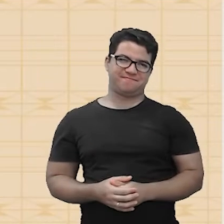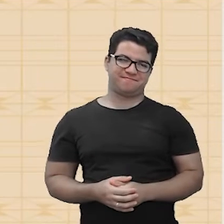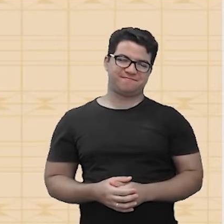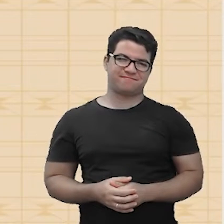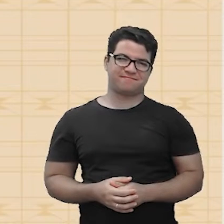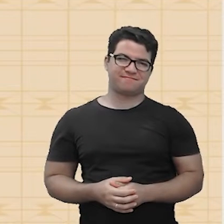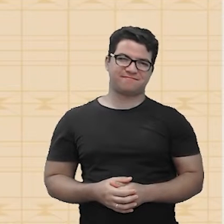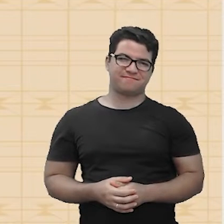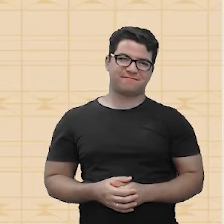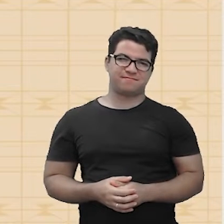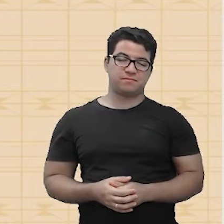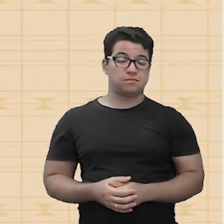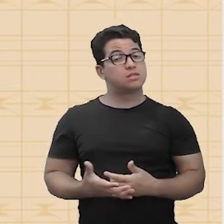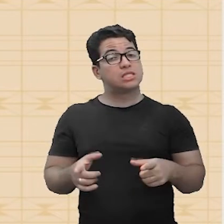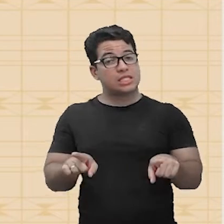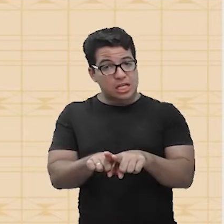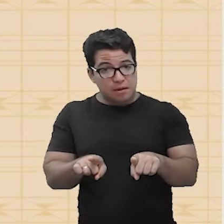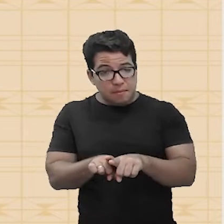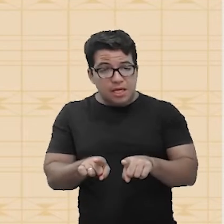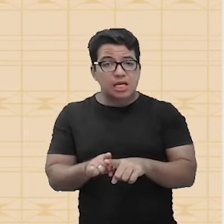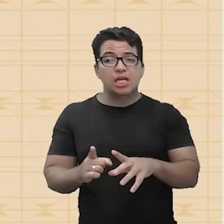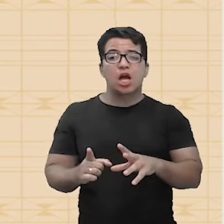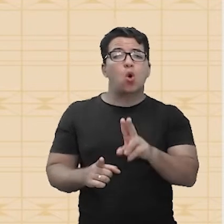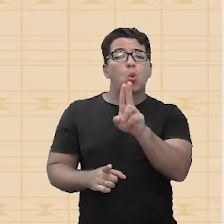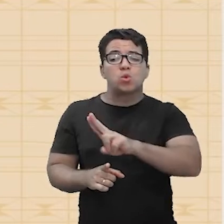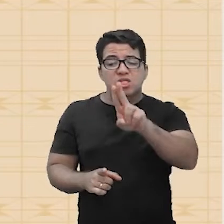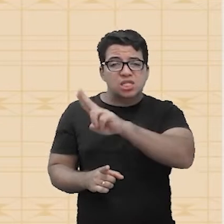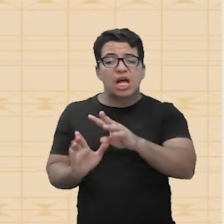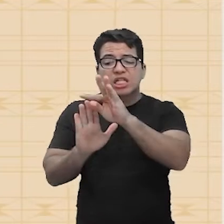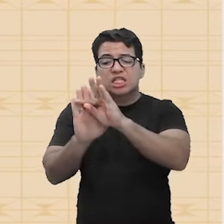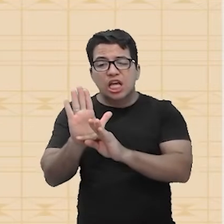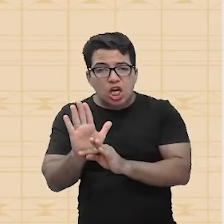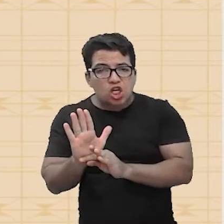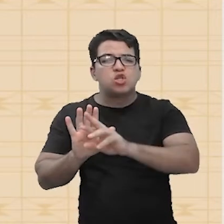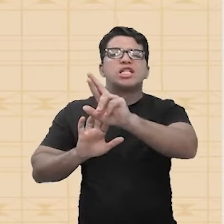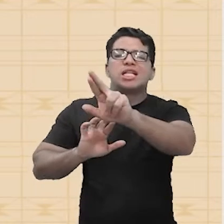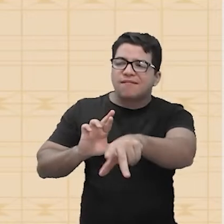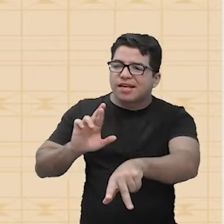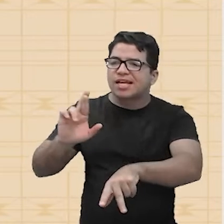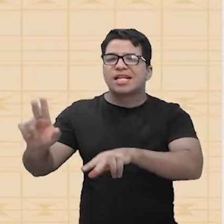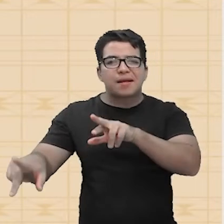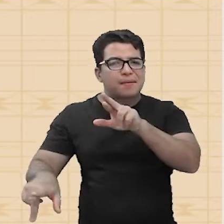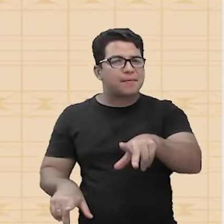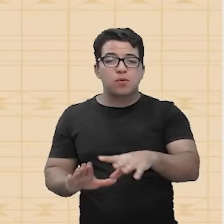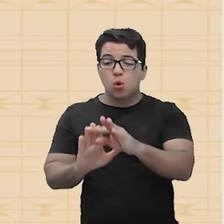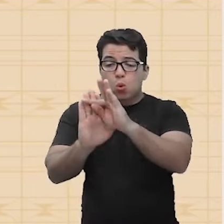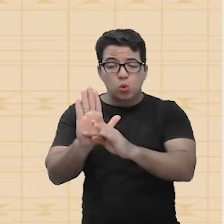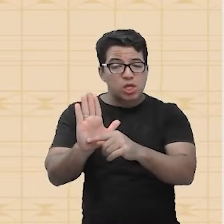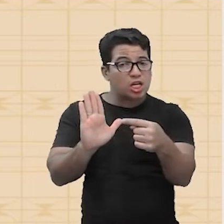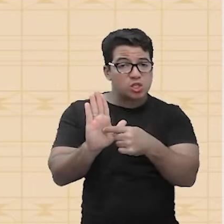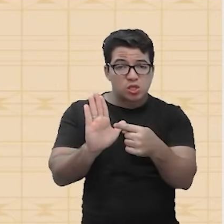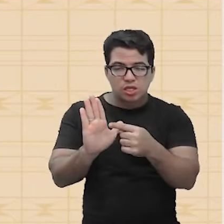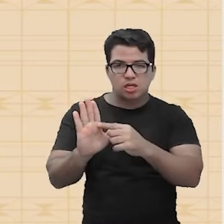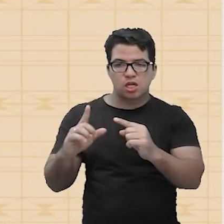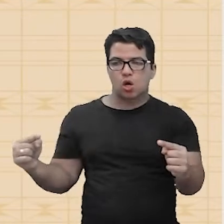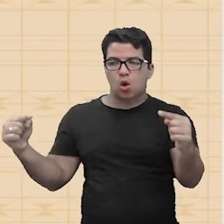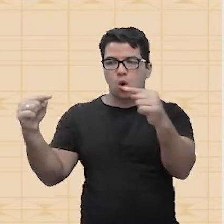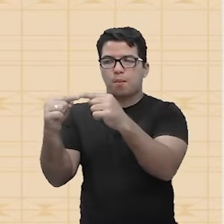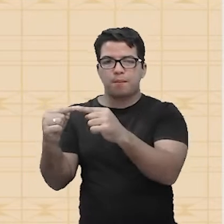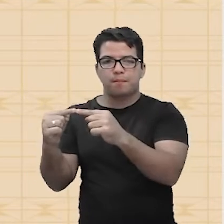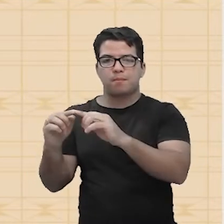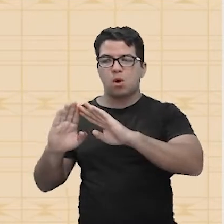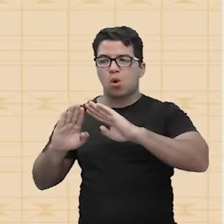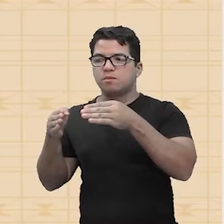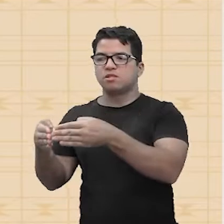faz dele, principalmente ao objetivo do texto, à intencionalidade do texto, ao emissor